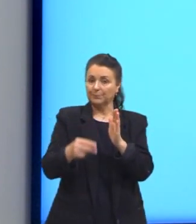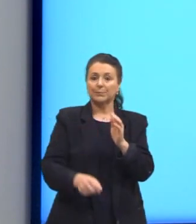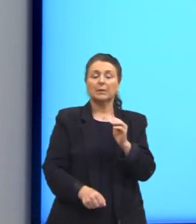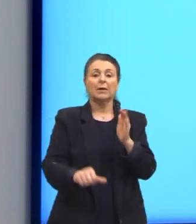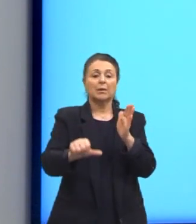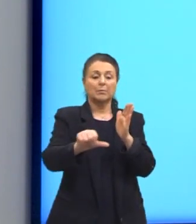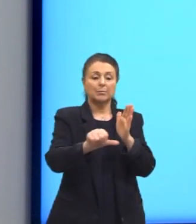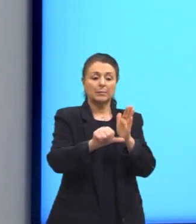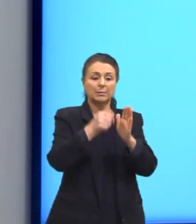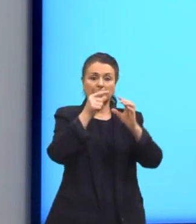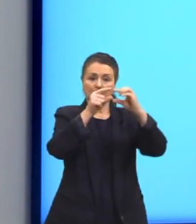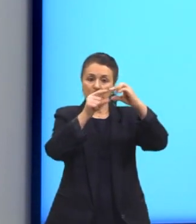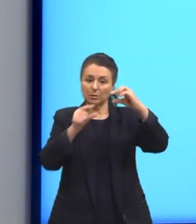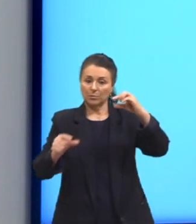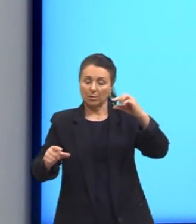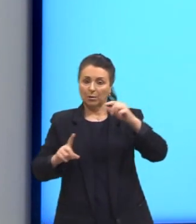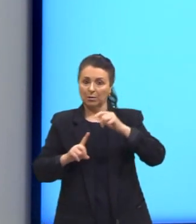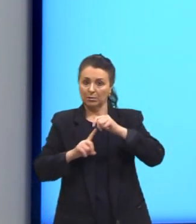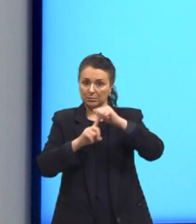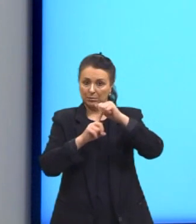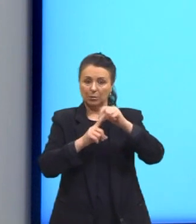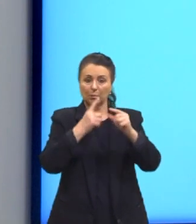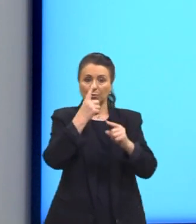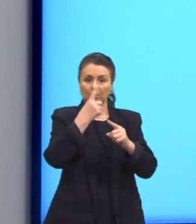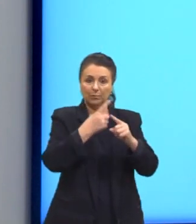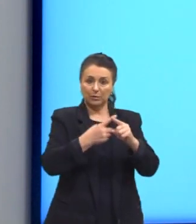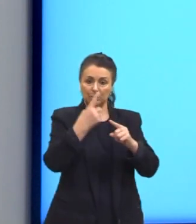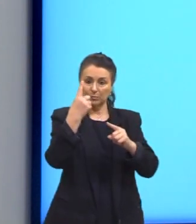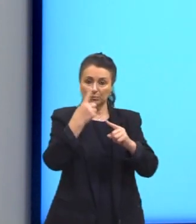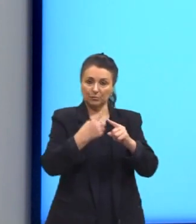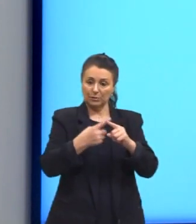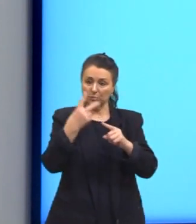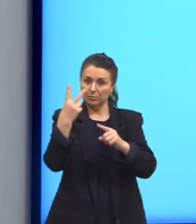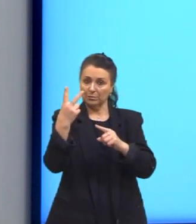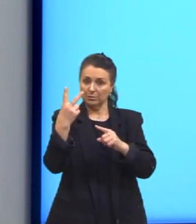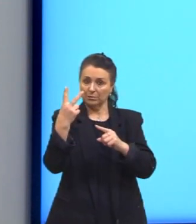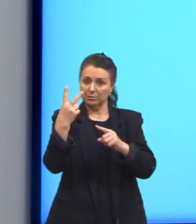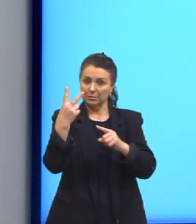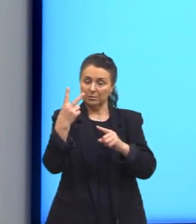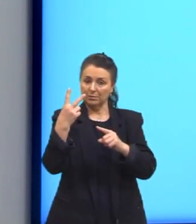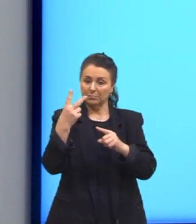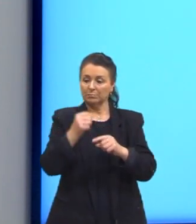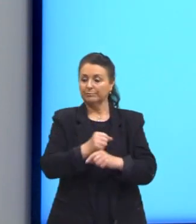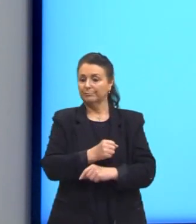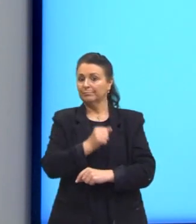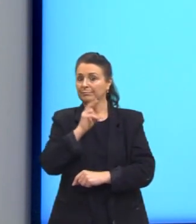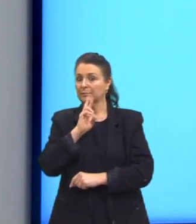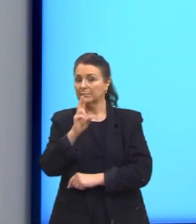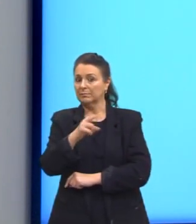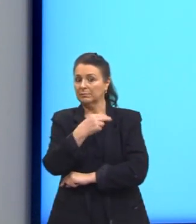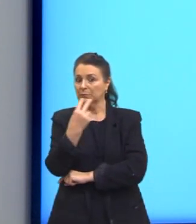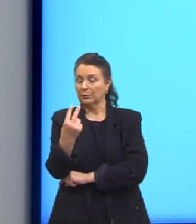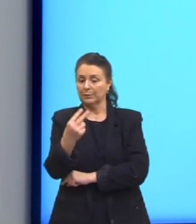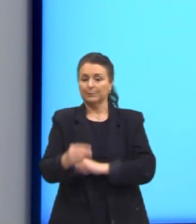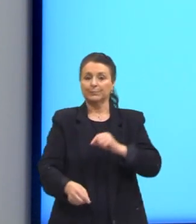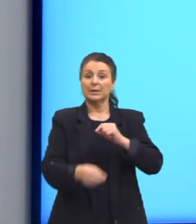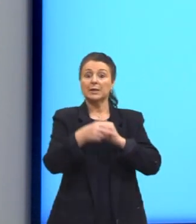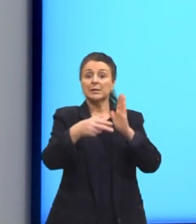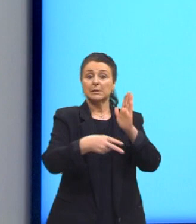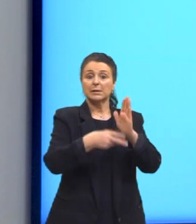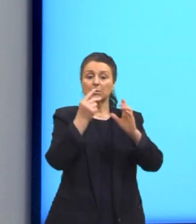primeira diagonal principal 1 vezes 1 vezes 2, que resulta em 2. Na segunda